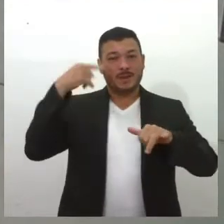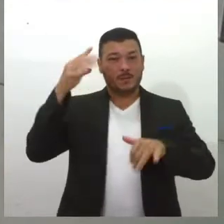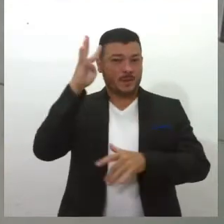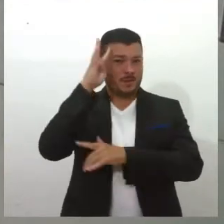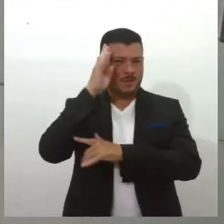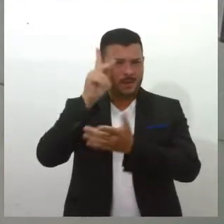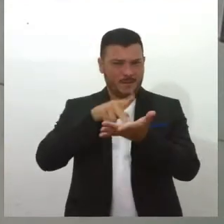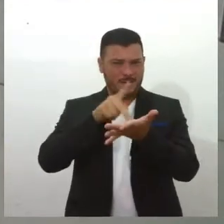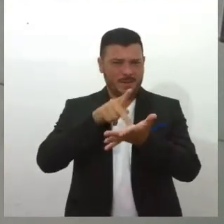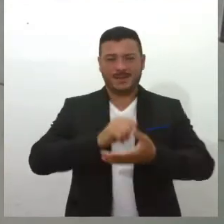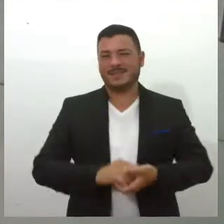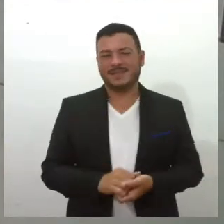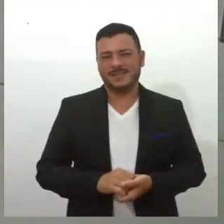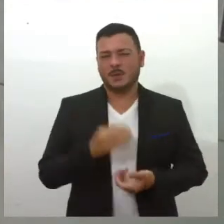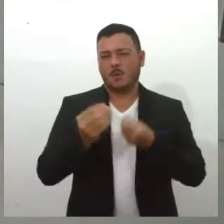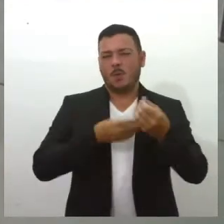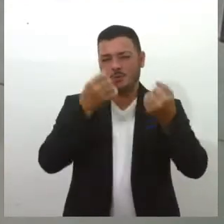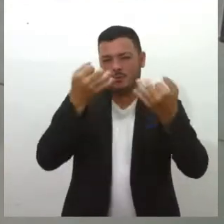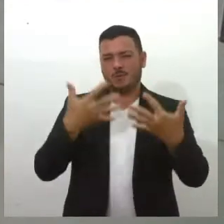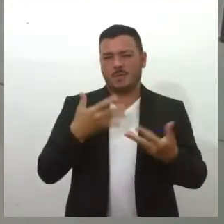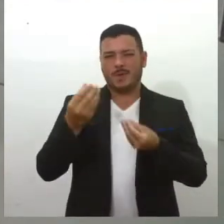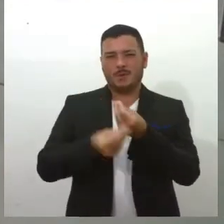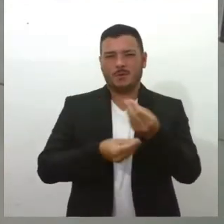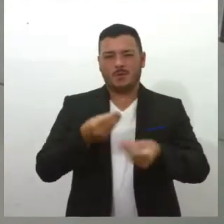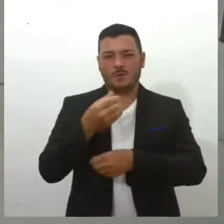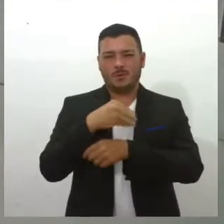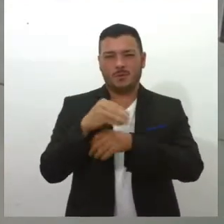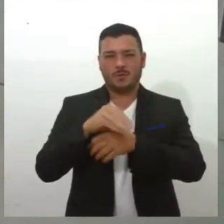quarta-feira, não é isso, Júnior Matos? Conta pra gente as novidades.